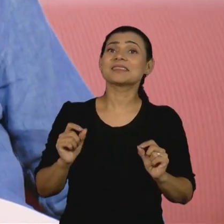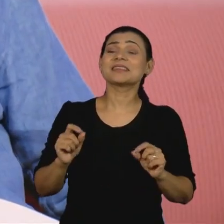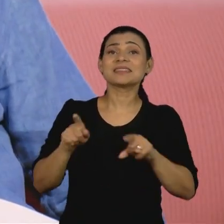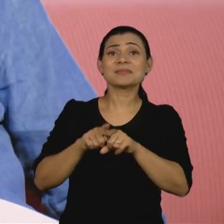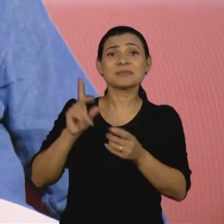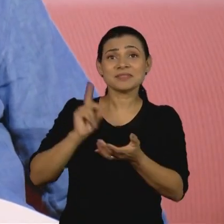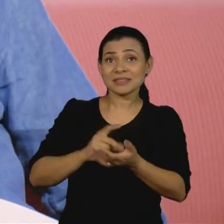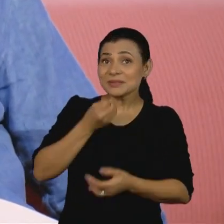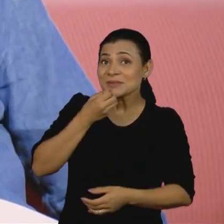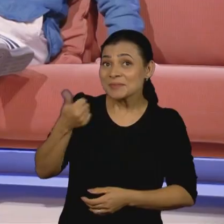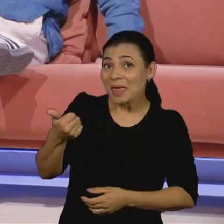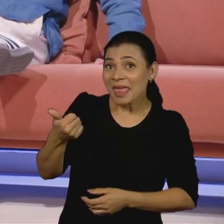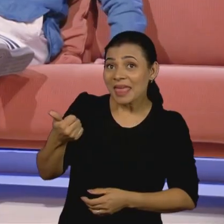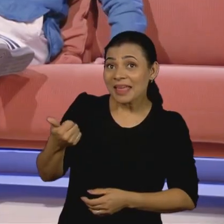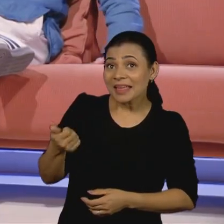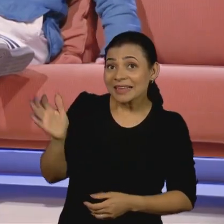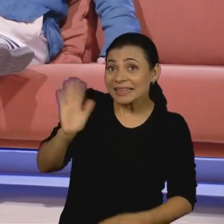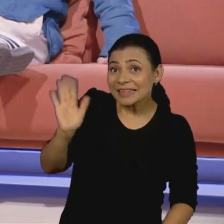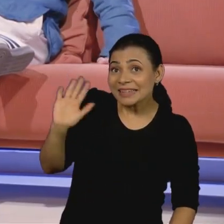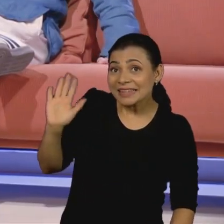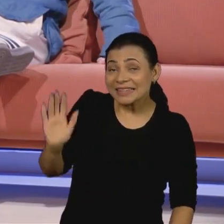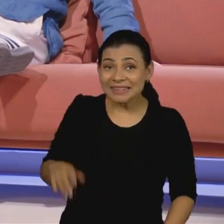Como vai?